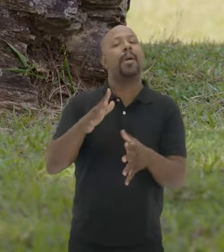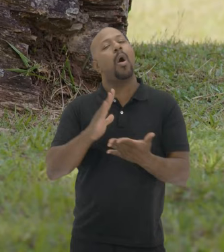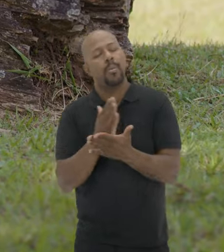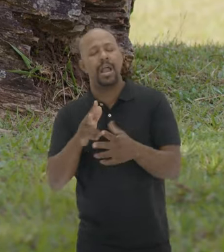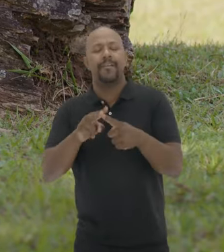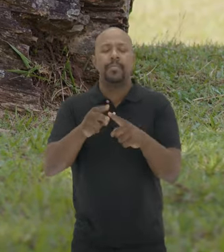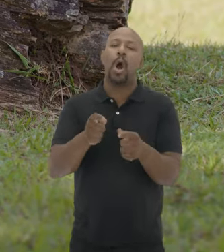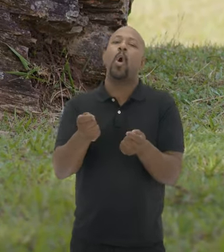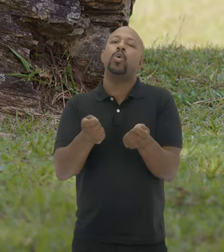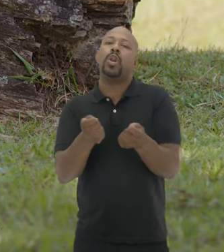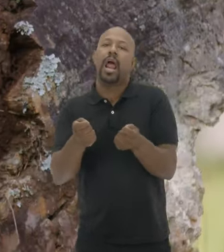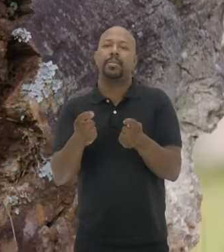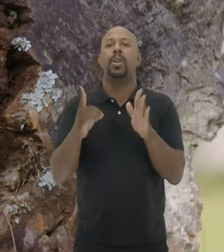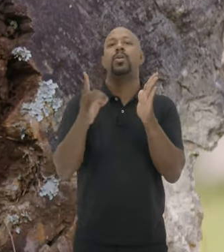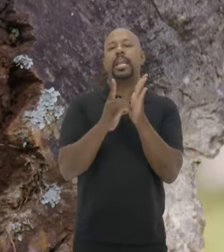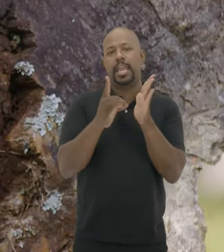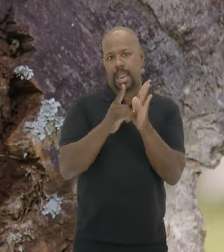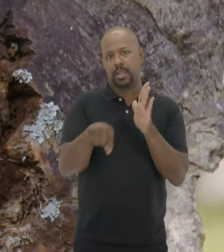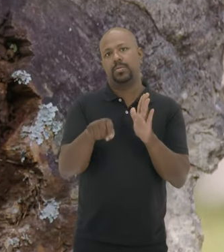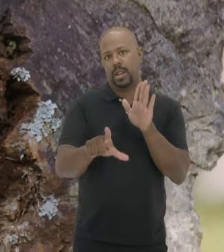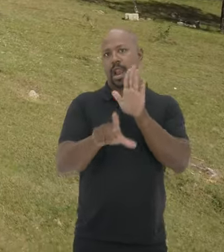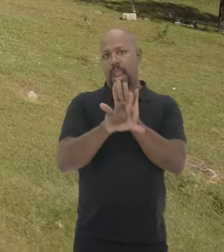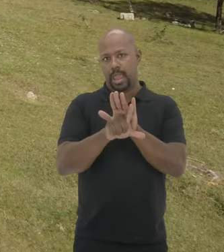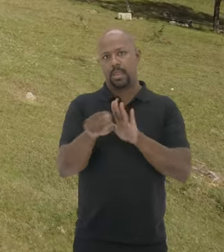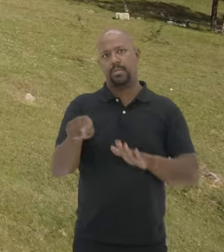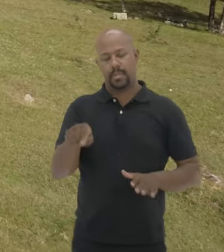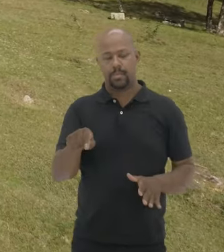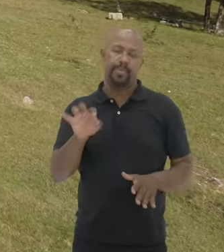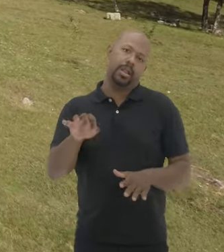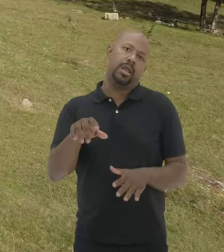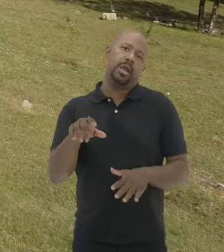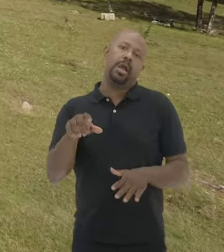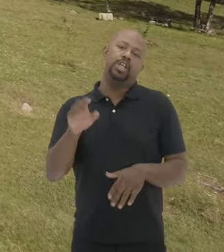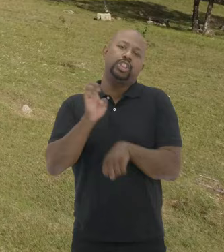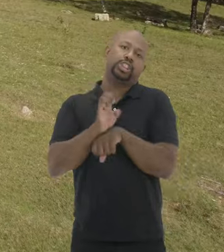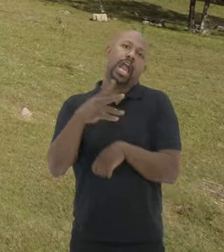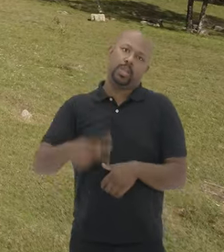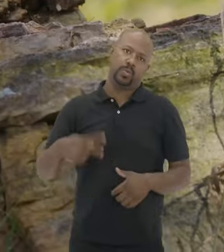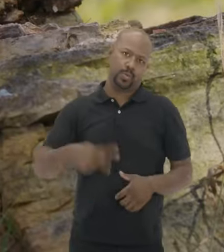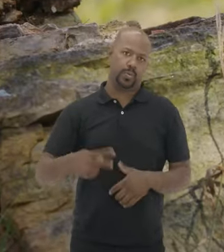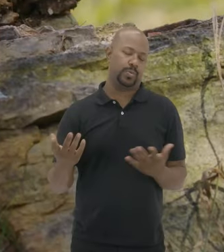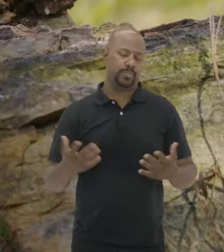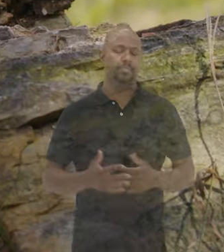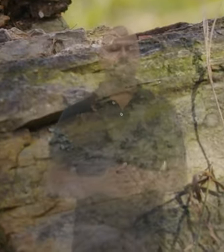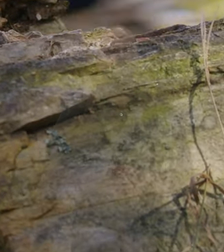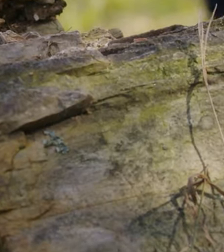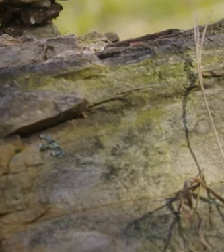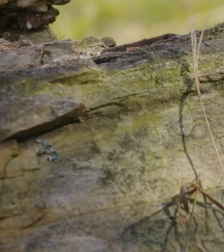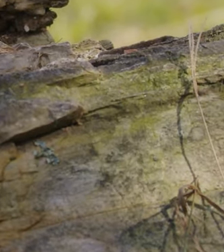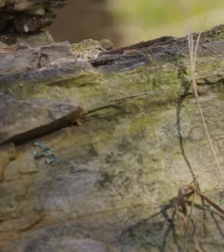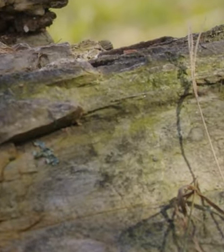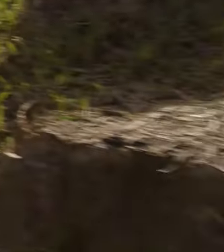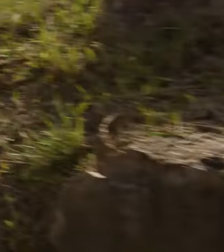pode ser controlada no próprio decreto de tombamento tombado pelo wi-fi né ou seja o nível Estadual eles andam pelo local